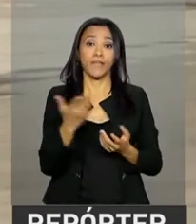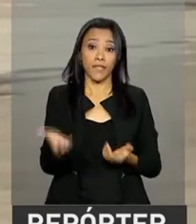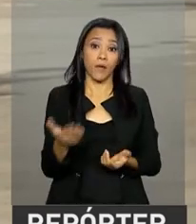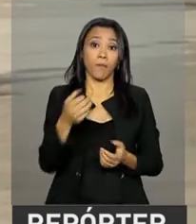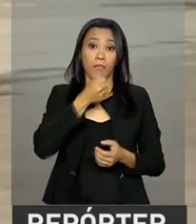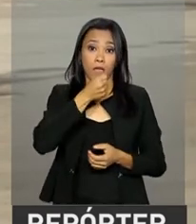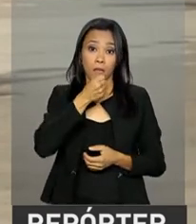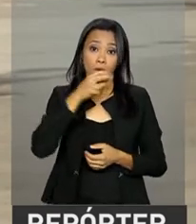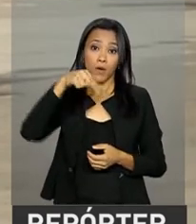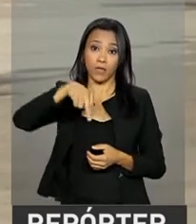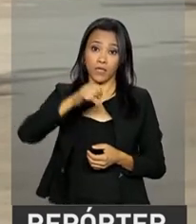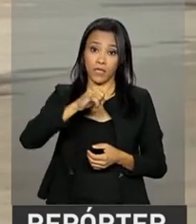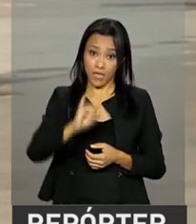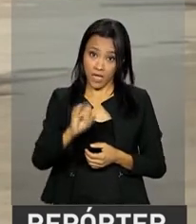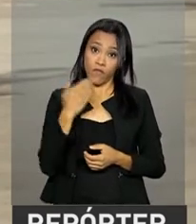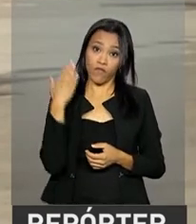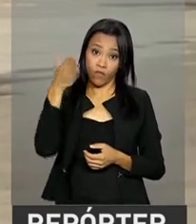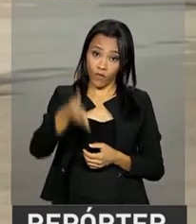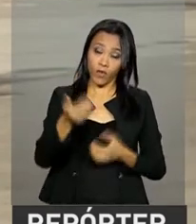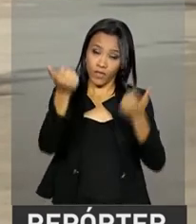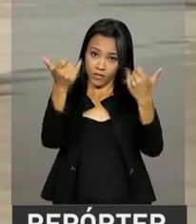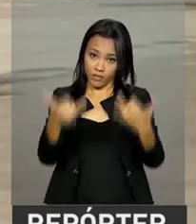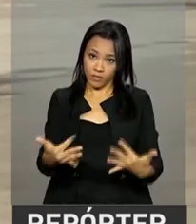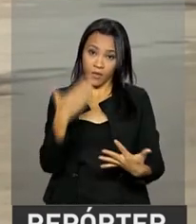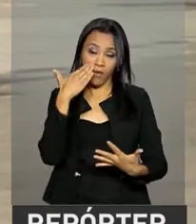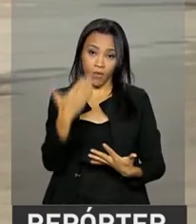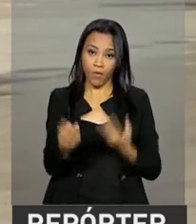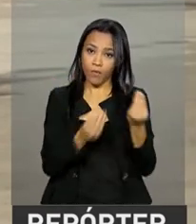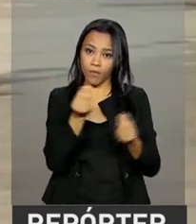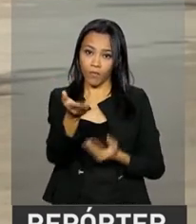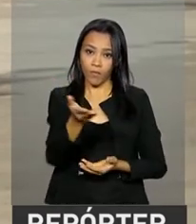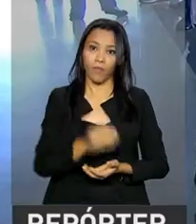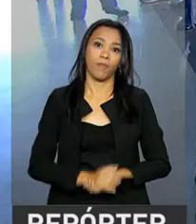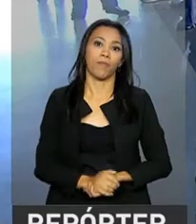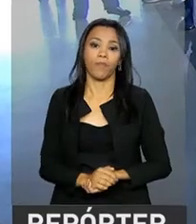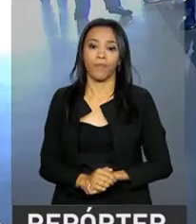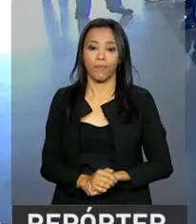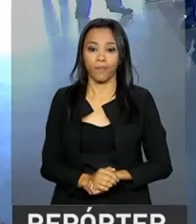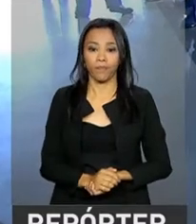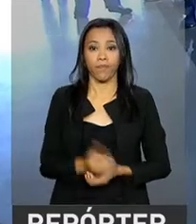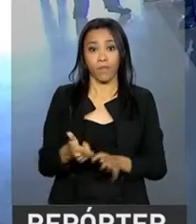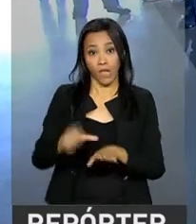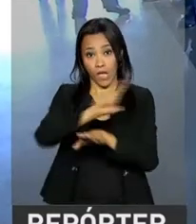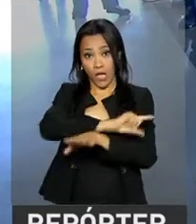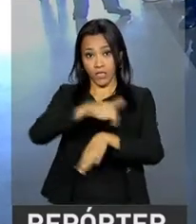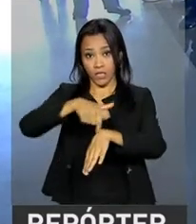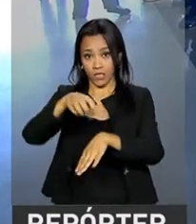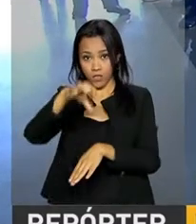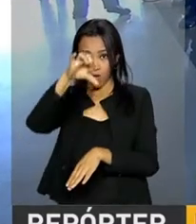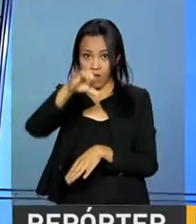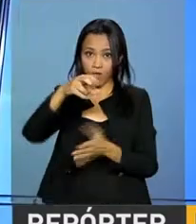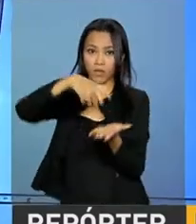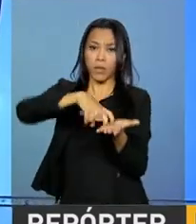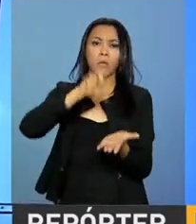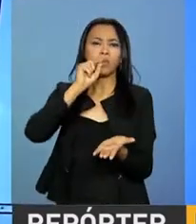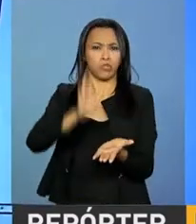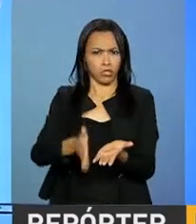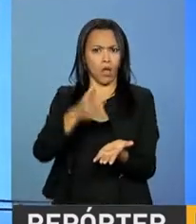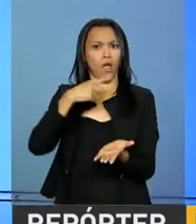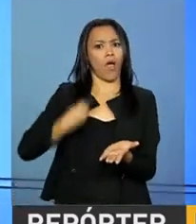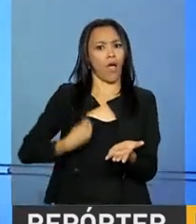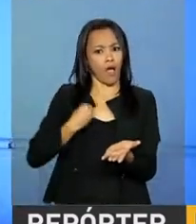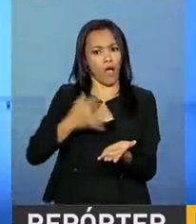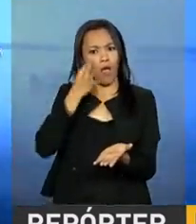me pereira esteve em uma delas no fim de semana e mostra pra gente antes das 9 horas da manhã já havia